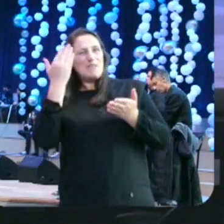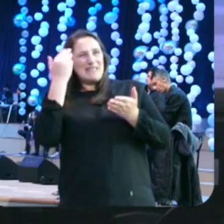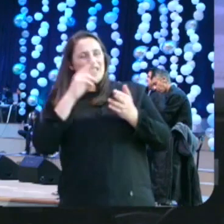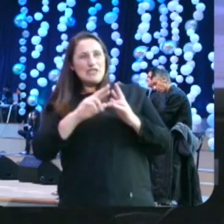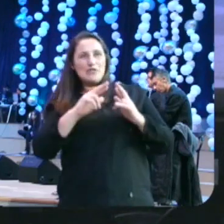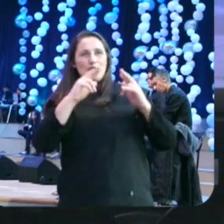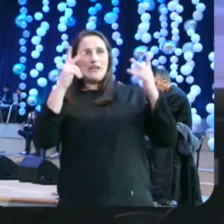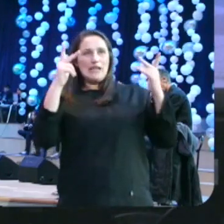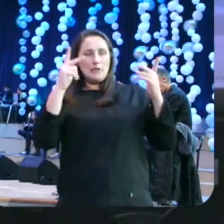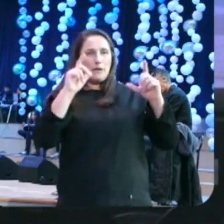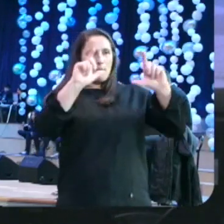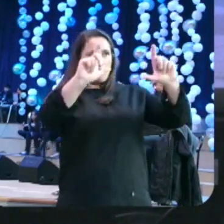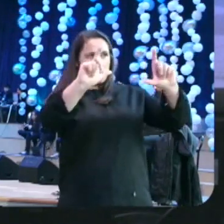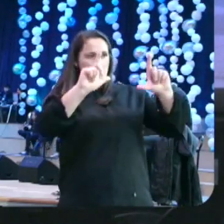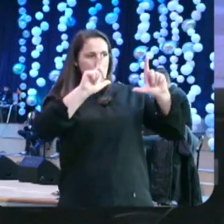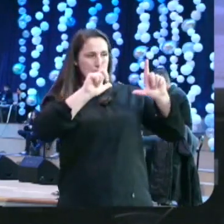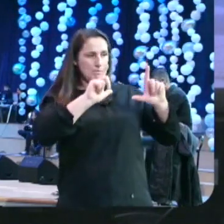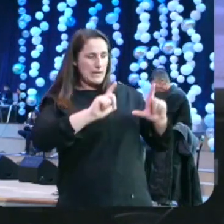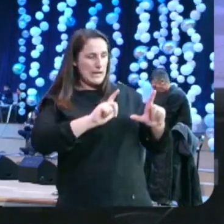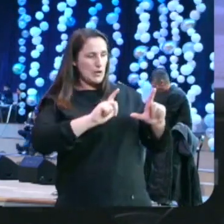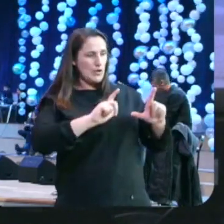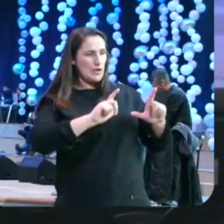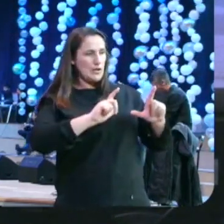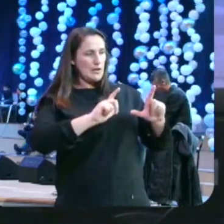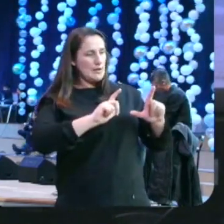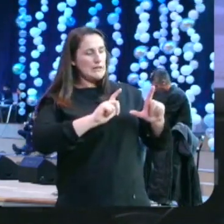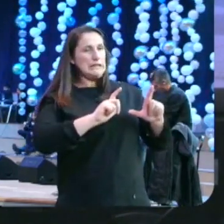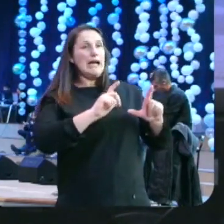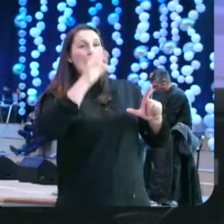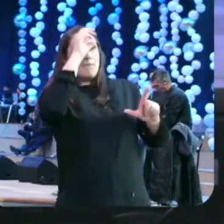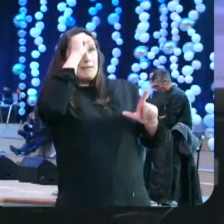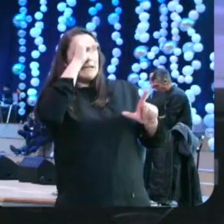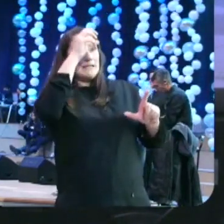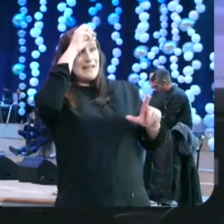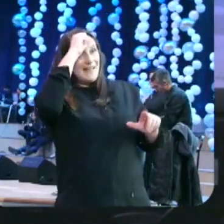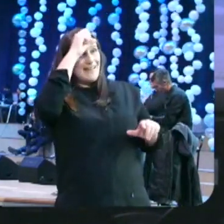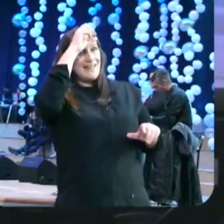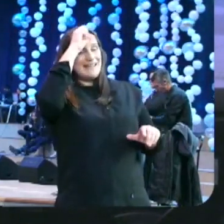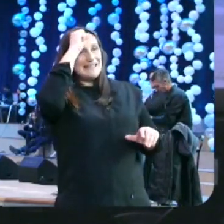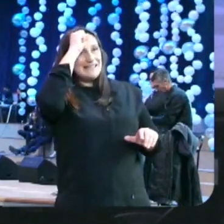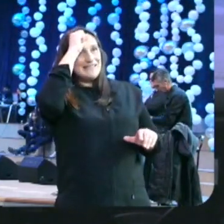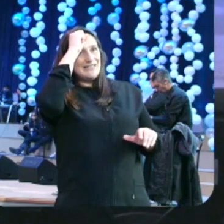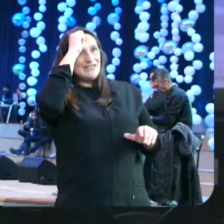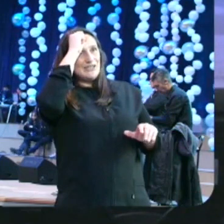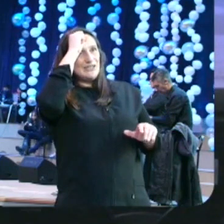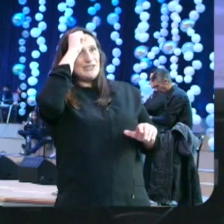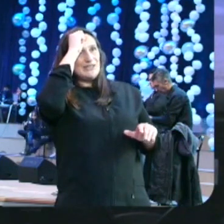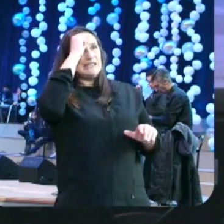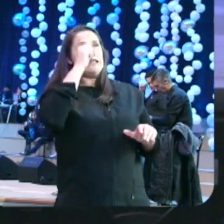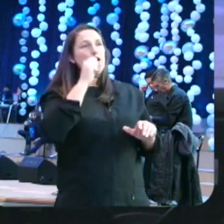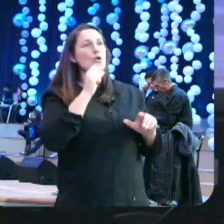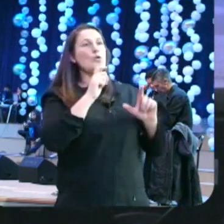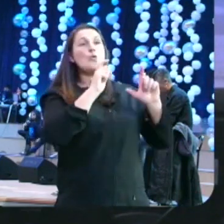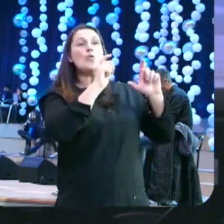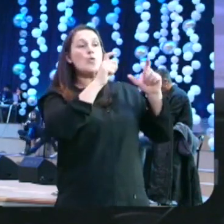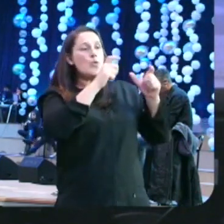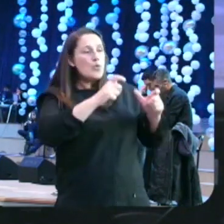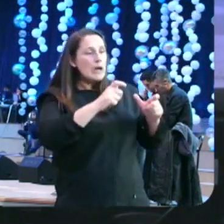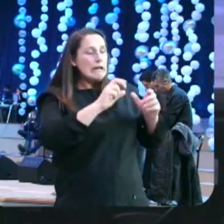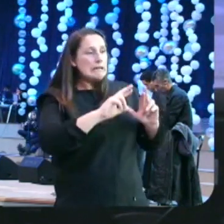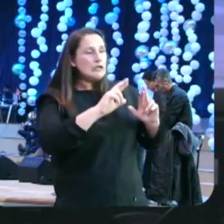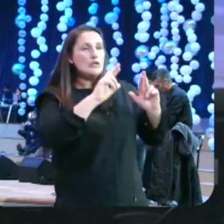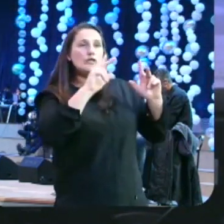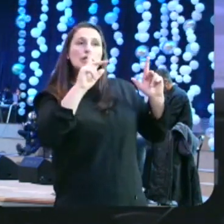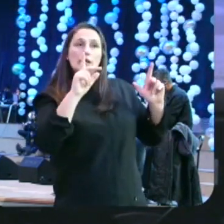uma cartilha, não é? E você ia aprendendo as lições, e cada aluno estava num lugar diferente da